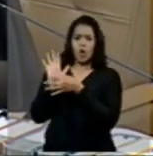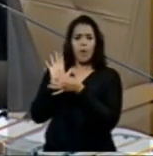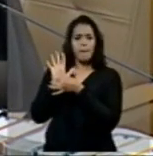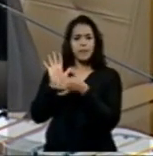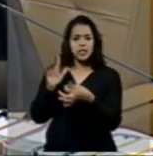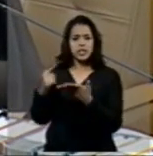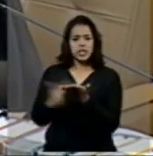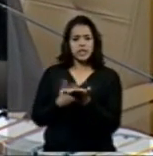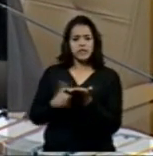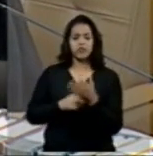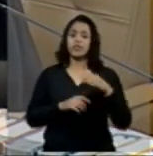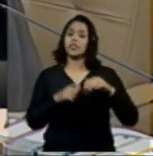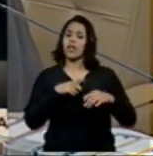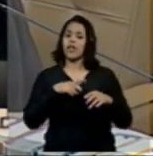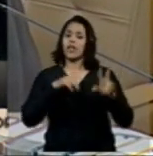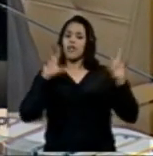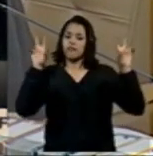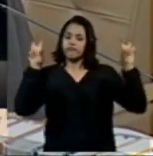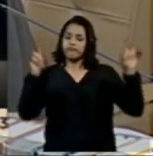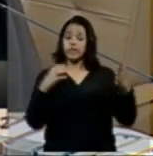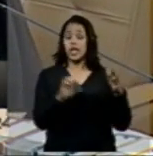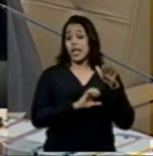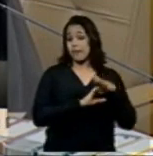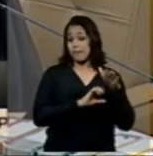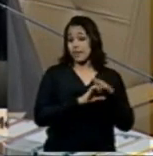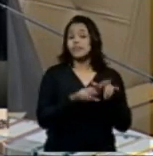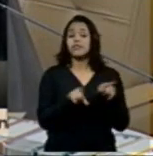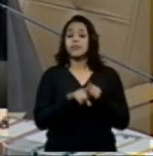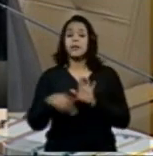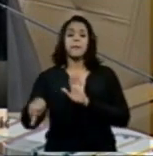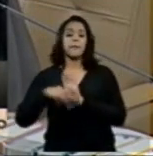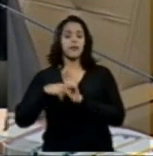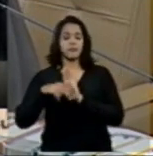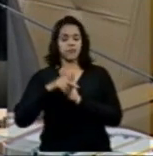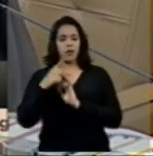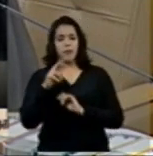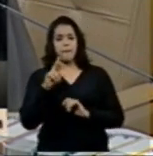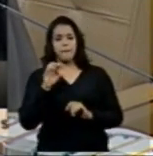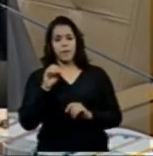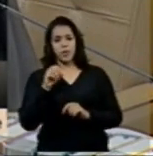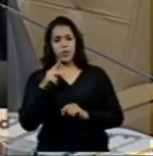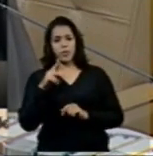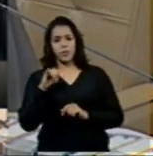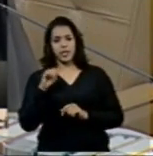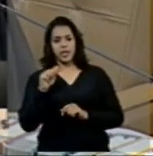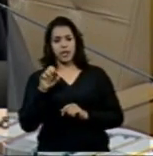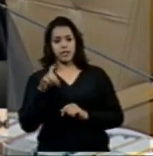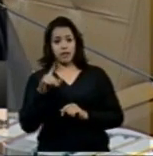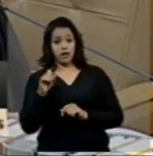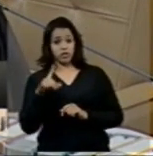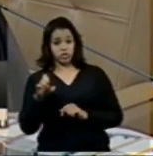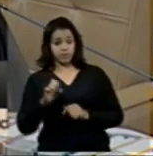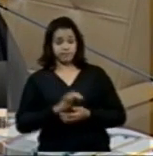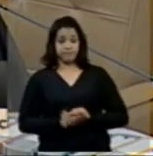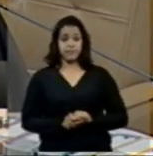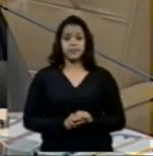obra Empresa e Propriedade, Função Social e Abuso de Poder Econômico.